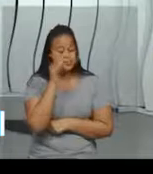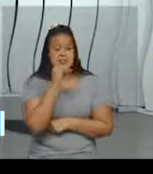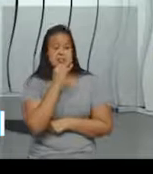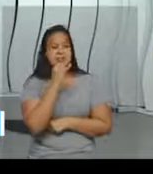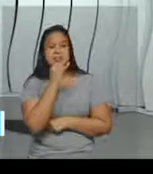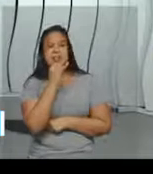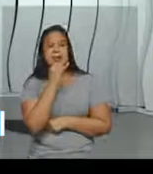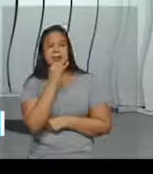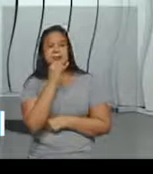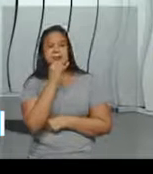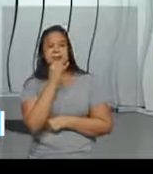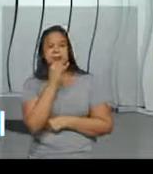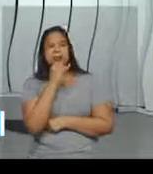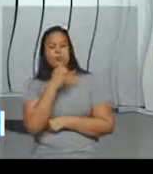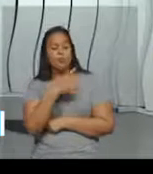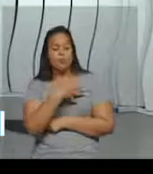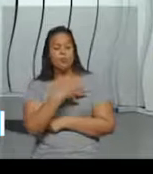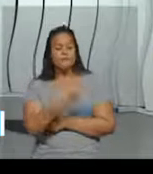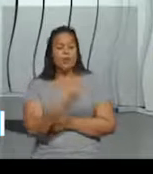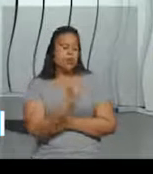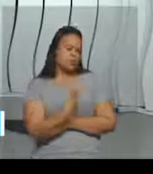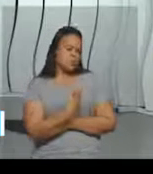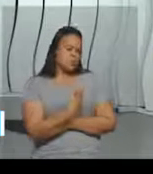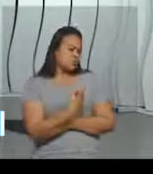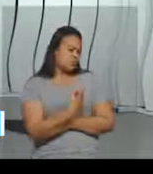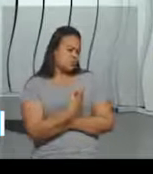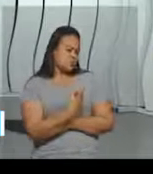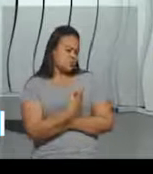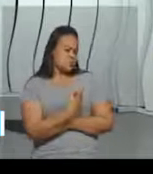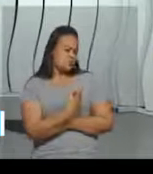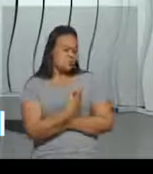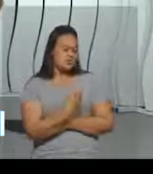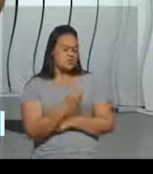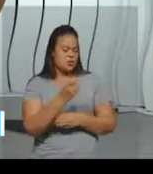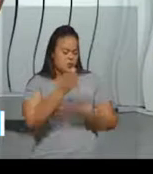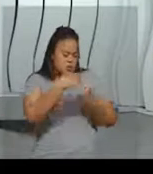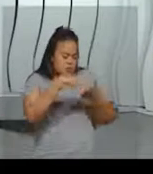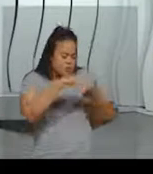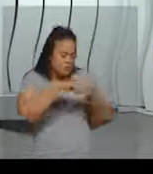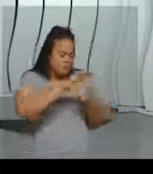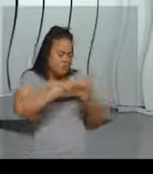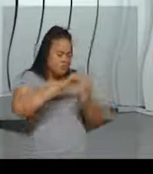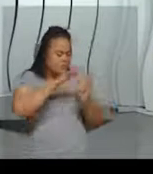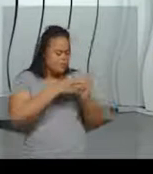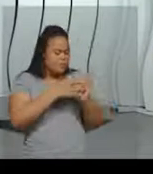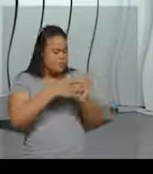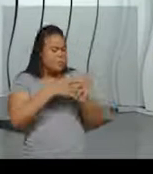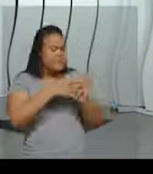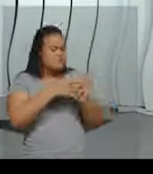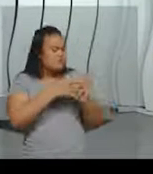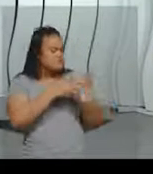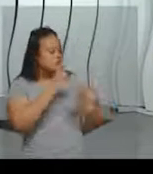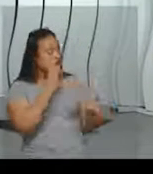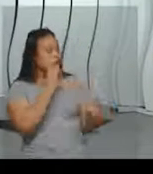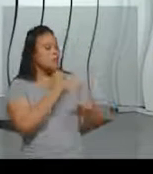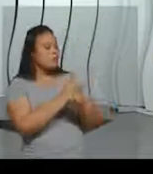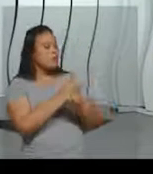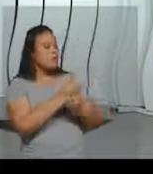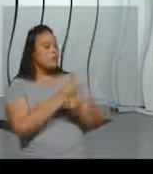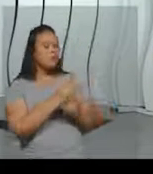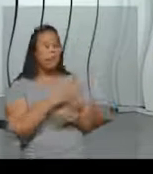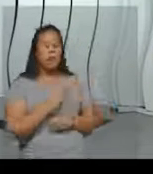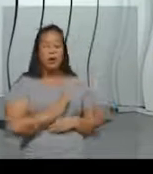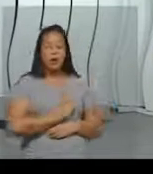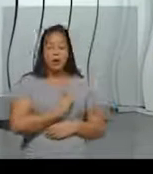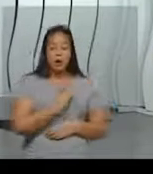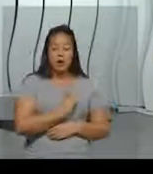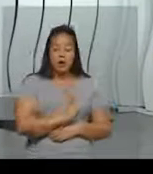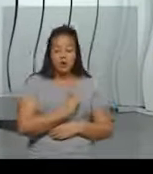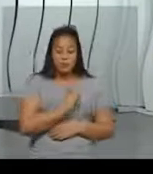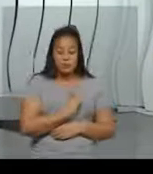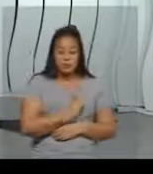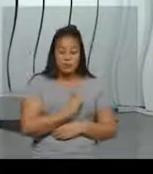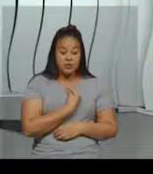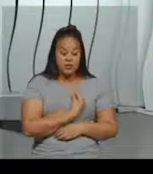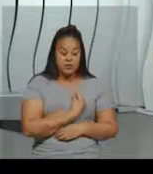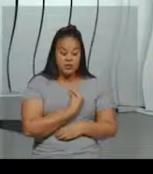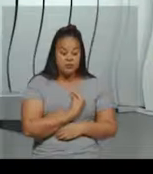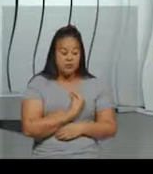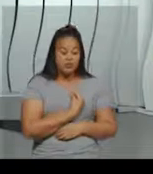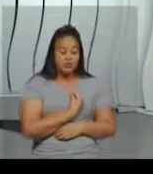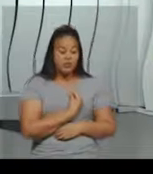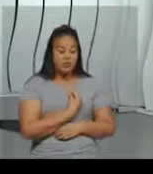órfão escrevendo uma carta para a mãe que acabou de descobrir que ela existe, né? E descobrindo que ele não é